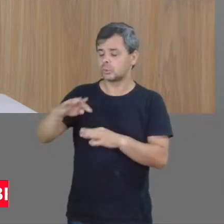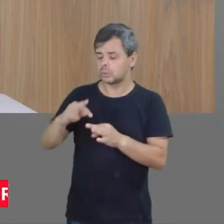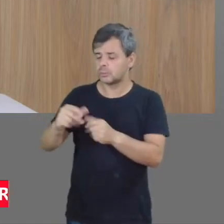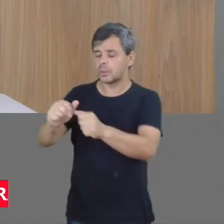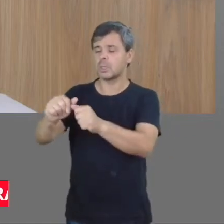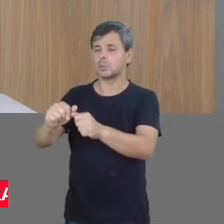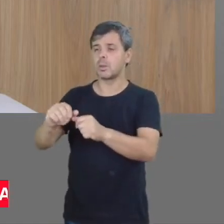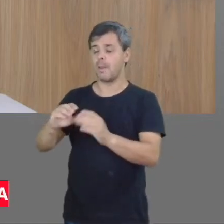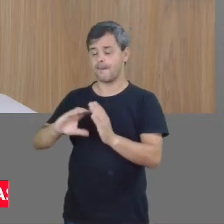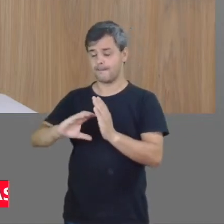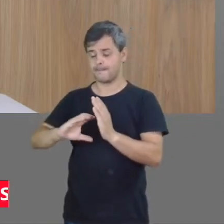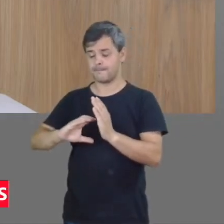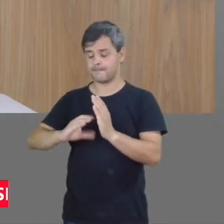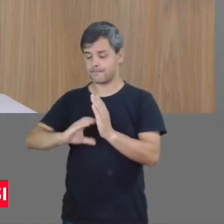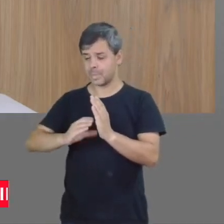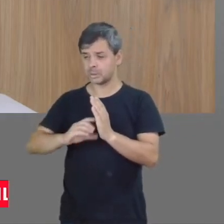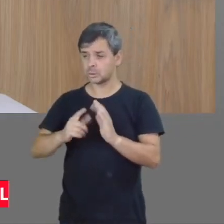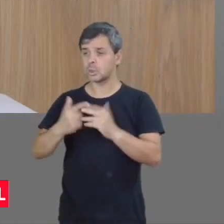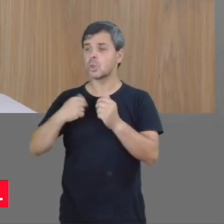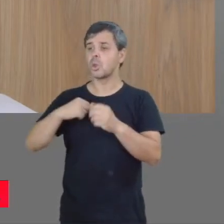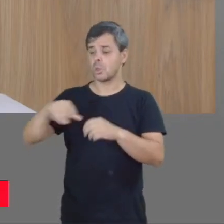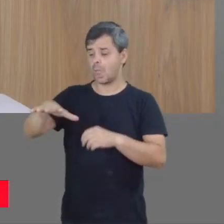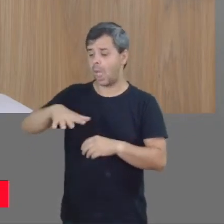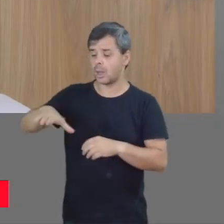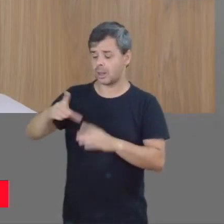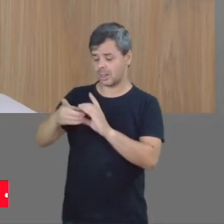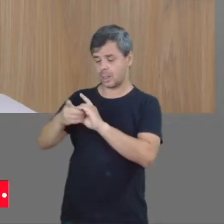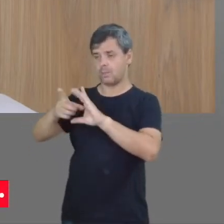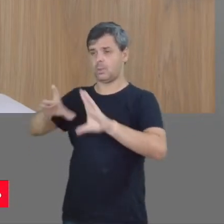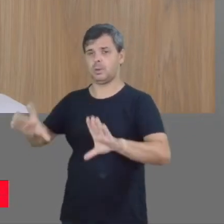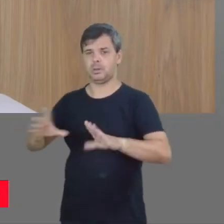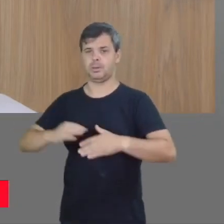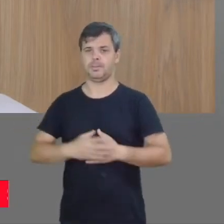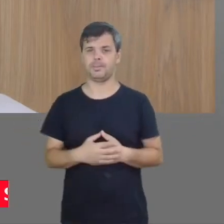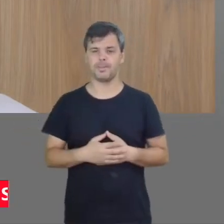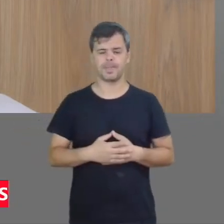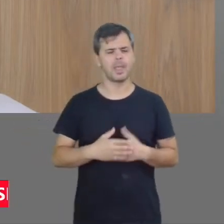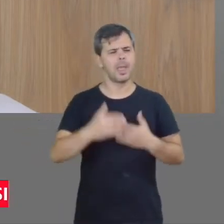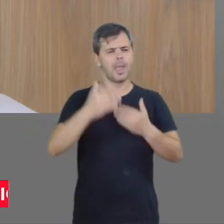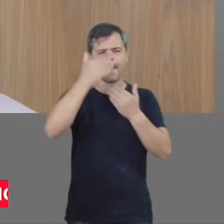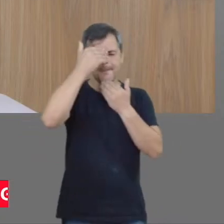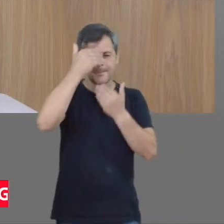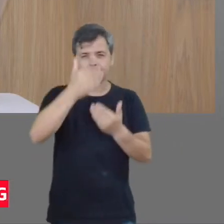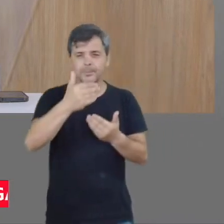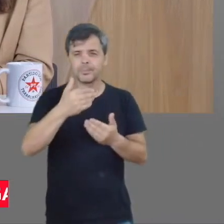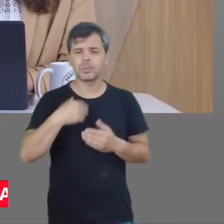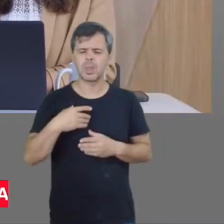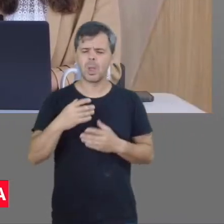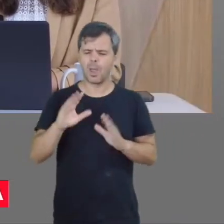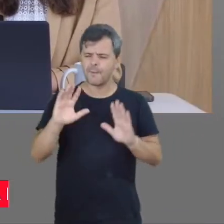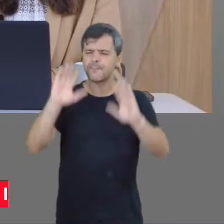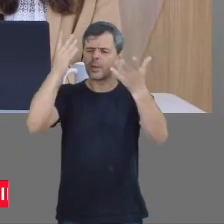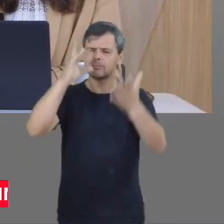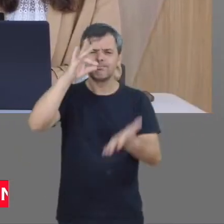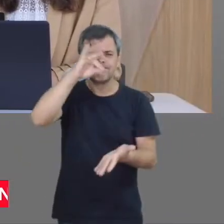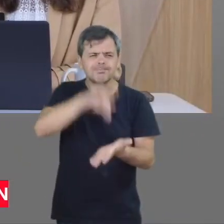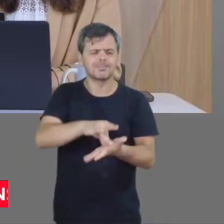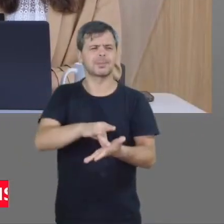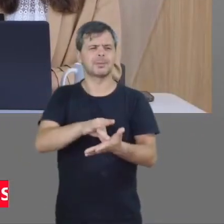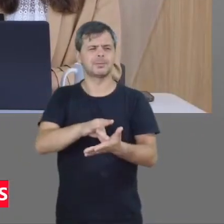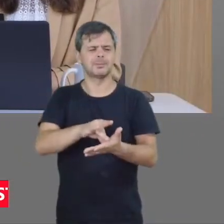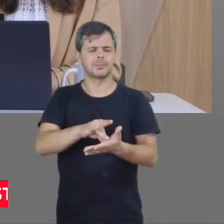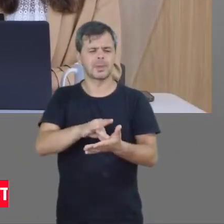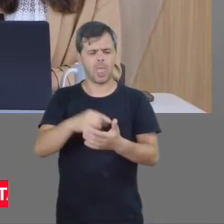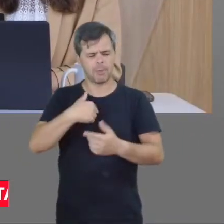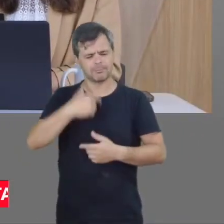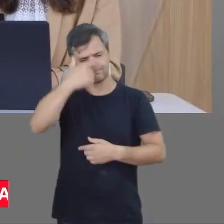outros partidos também do campo democrático. Muito obrigada, viu? Foi uma festa muito bonita, de fato. Eu fiquei